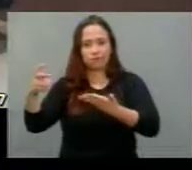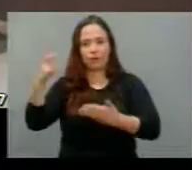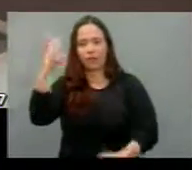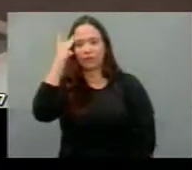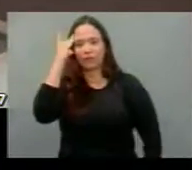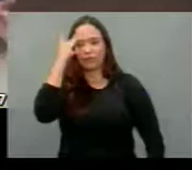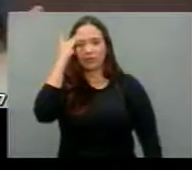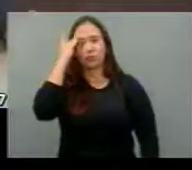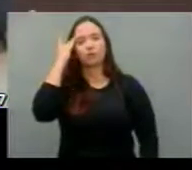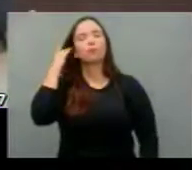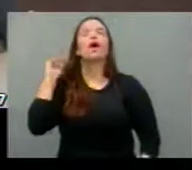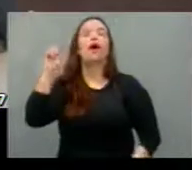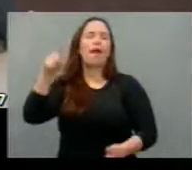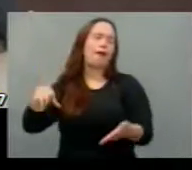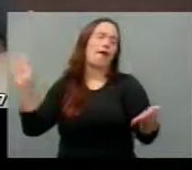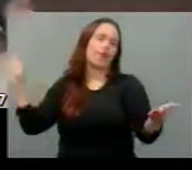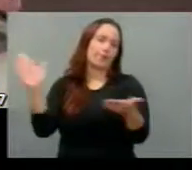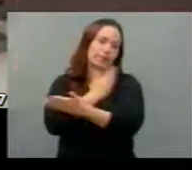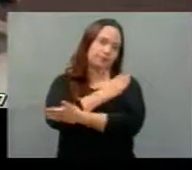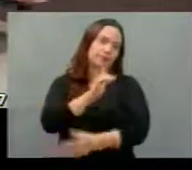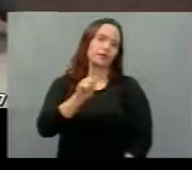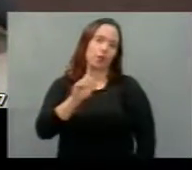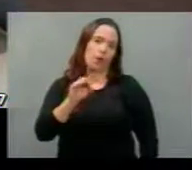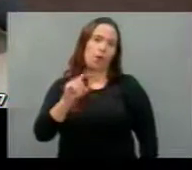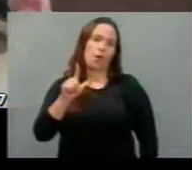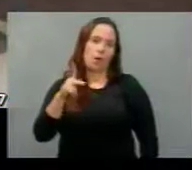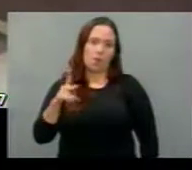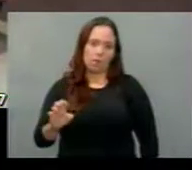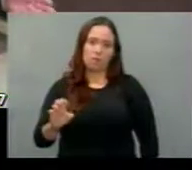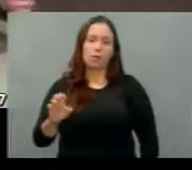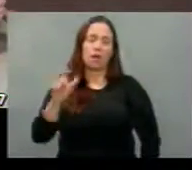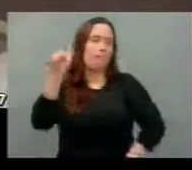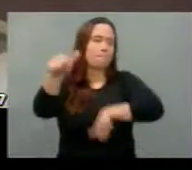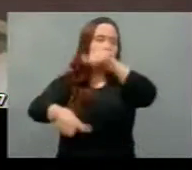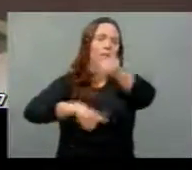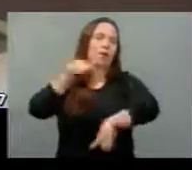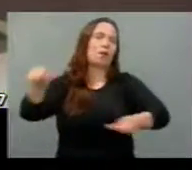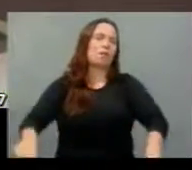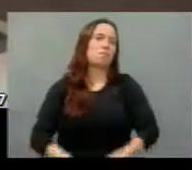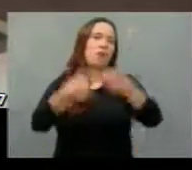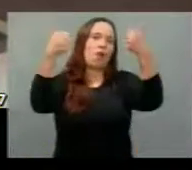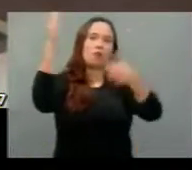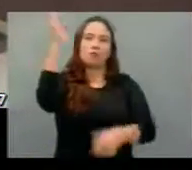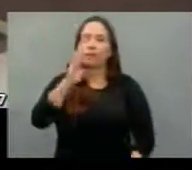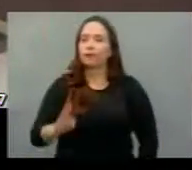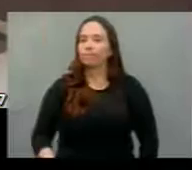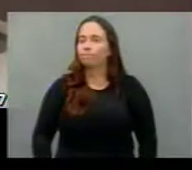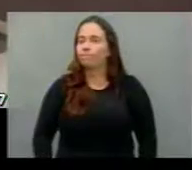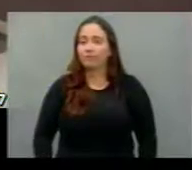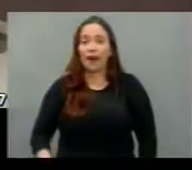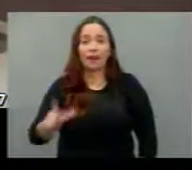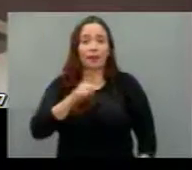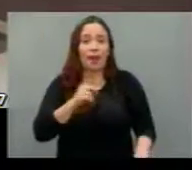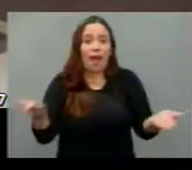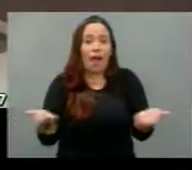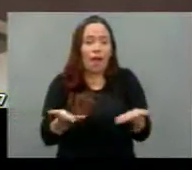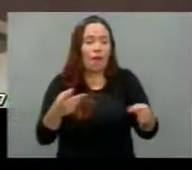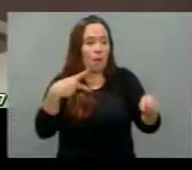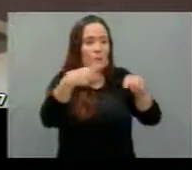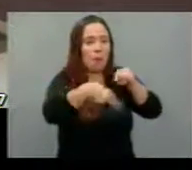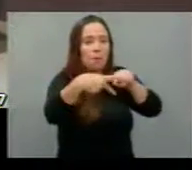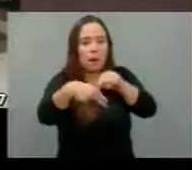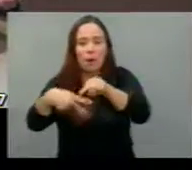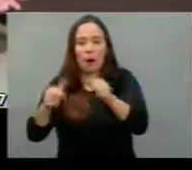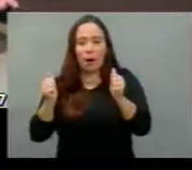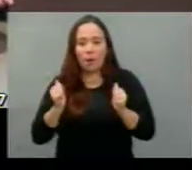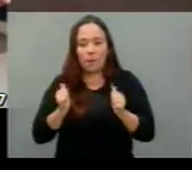na verdade foi um golpe parlamentar, era para isso. Não veio. Está vindo reforma da Previdência, reforma trabalhista, é